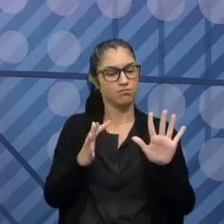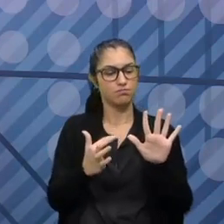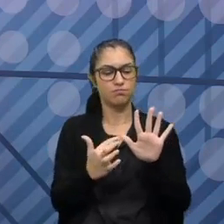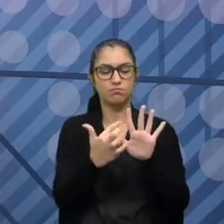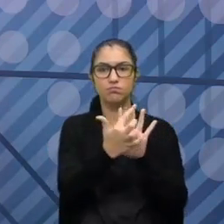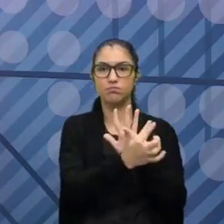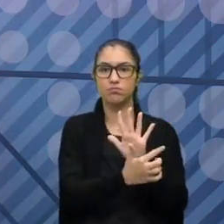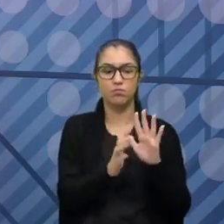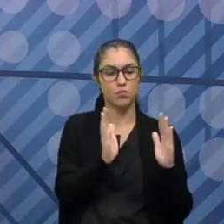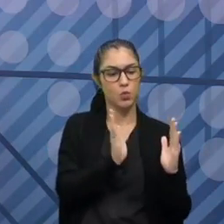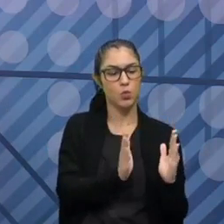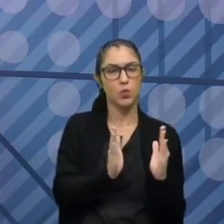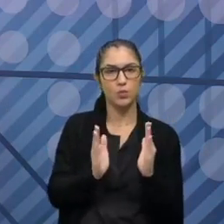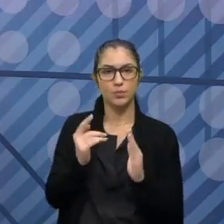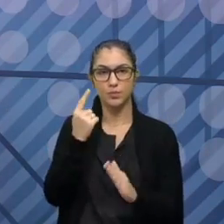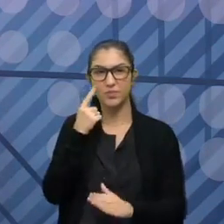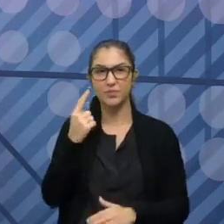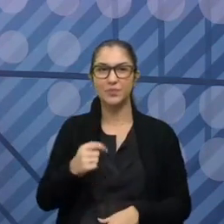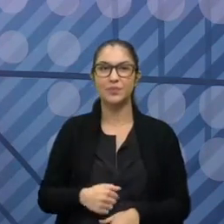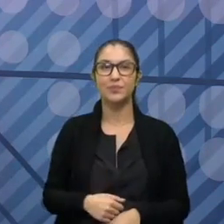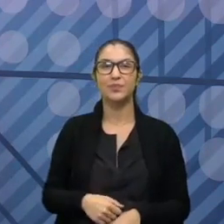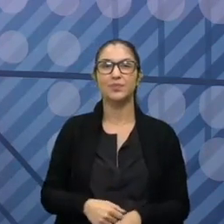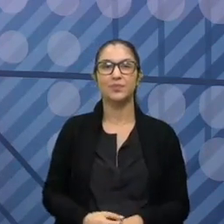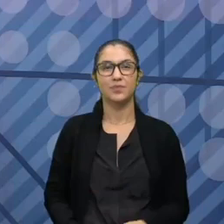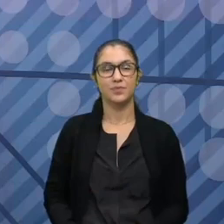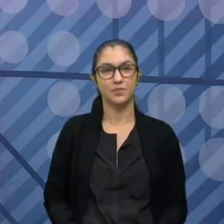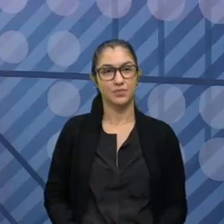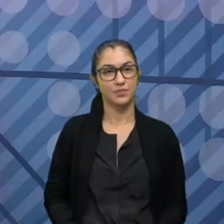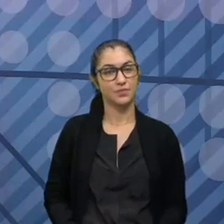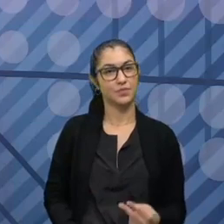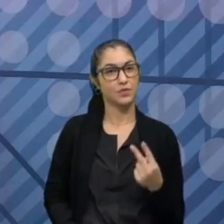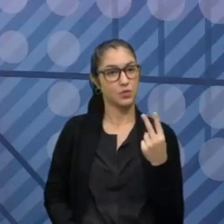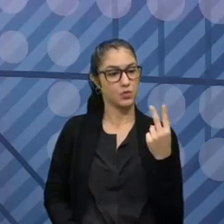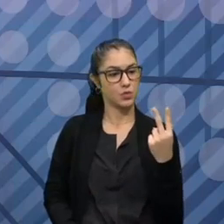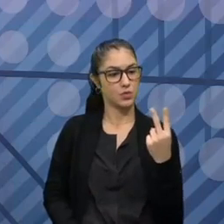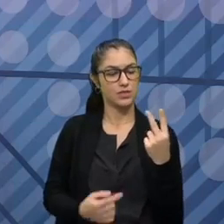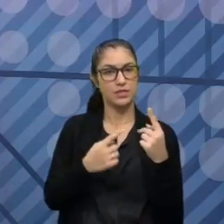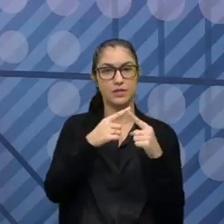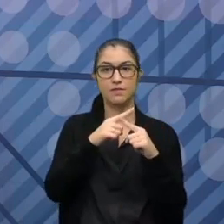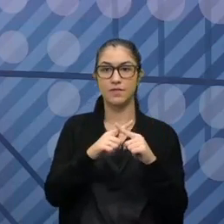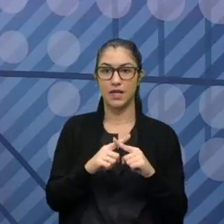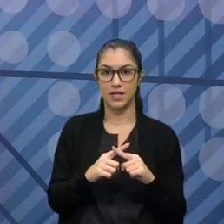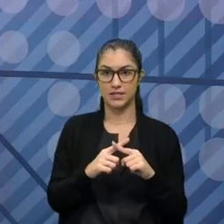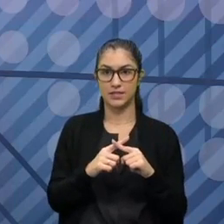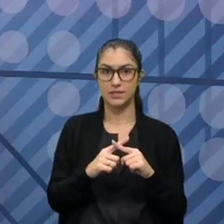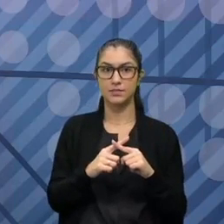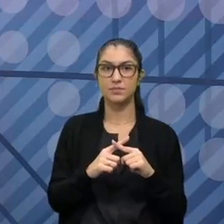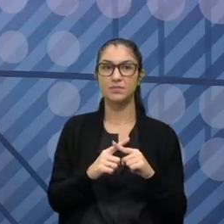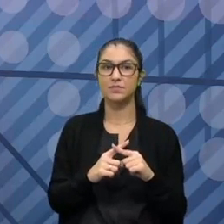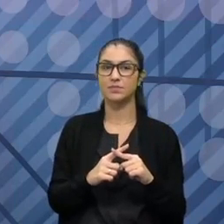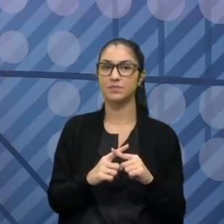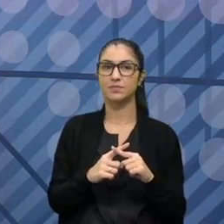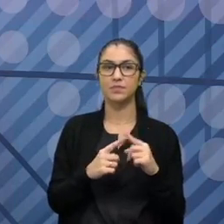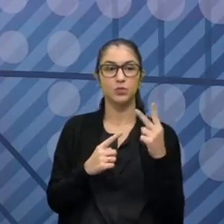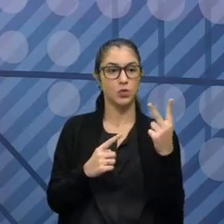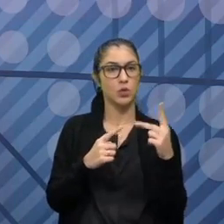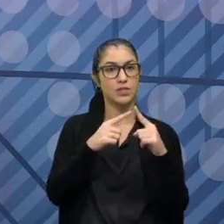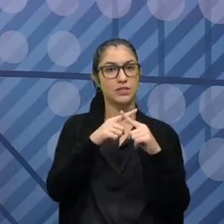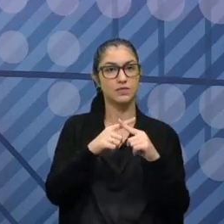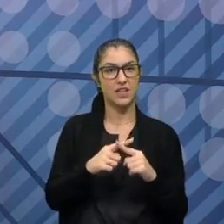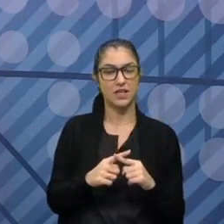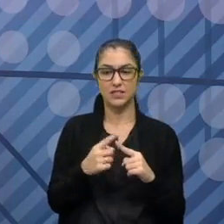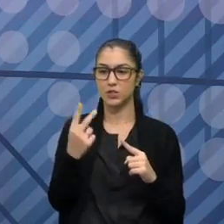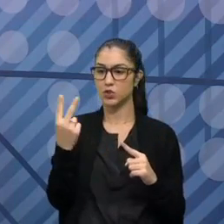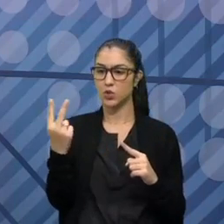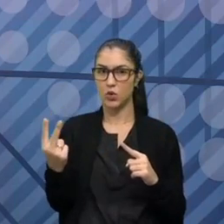no mesmo espaço. Então, observe, eu vou fazer assim, ó, 2 vezes, o sinal de vezes, 2